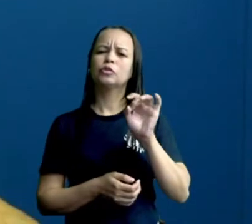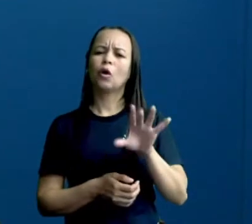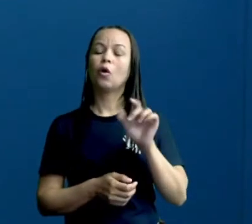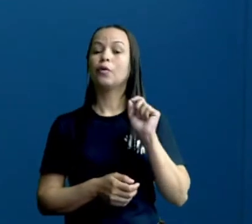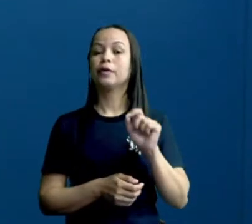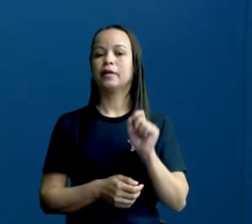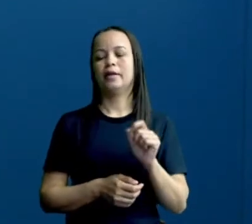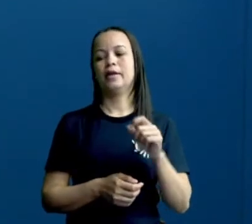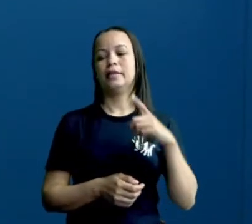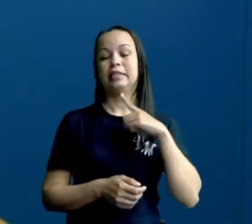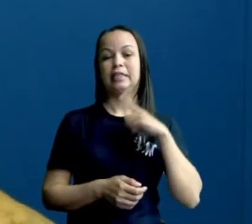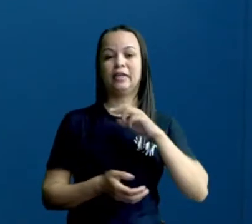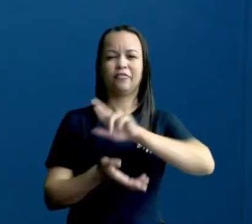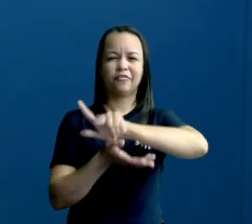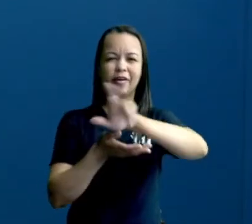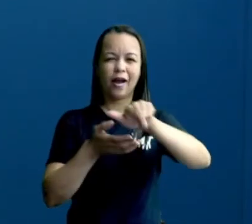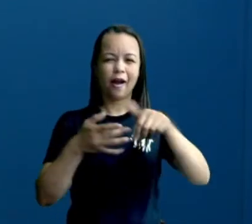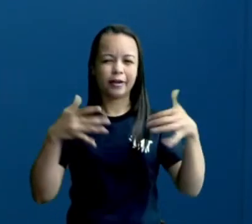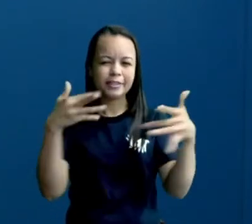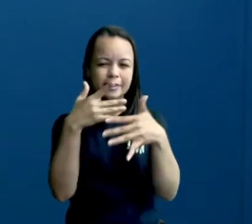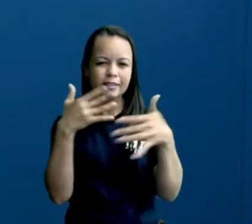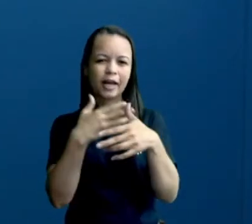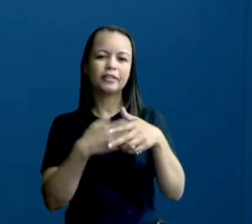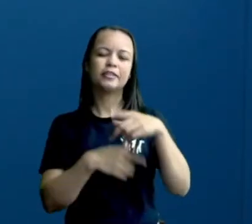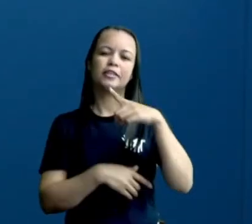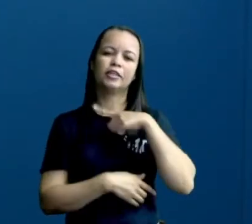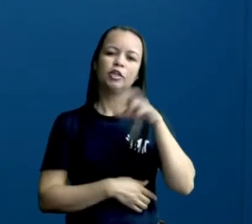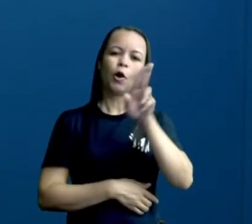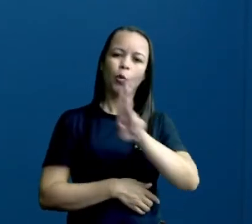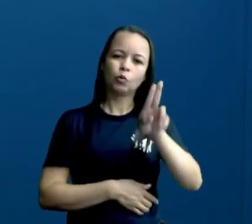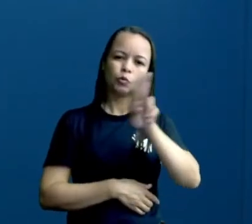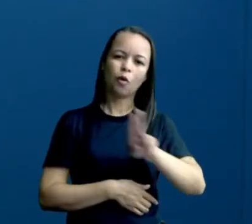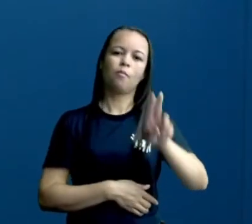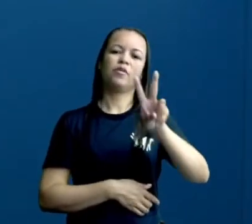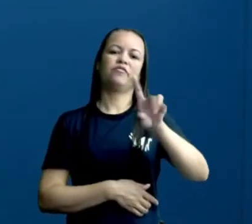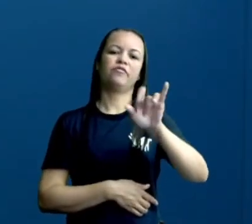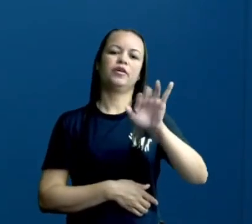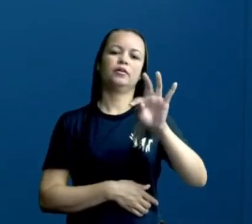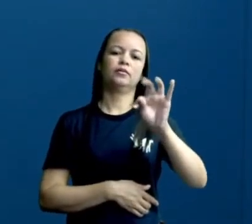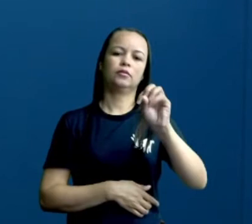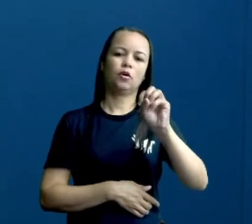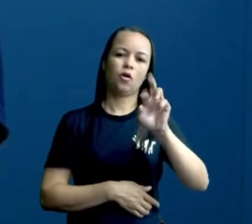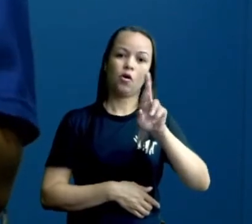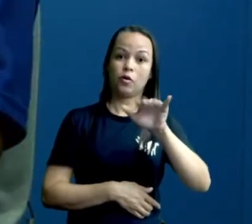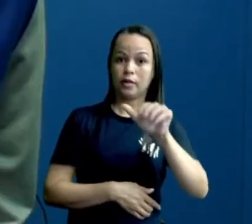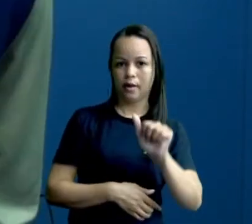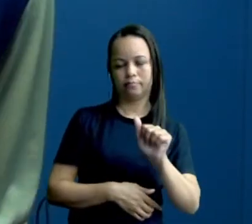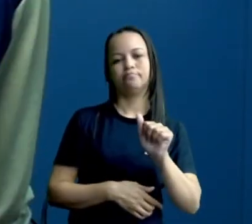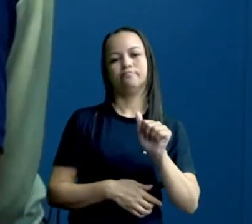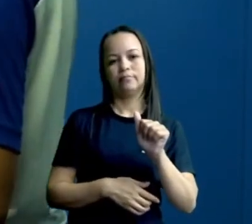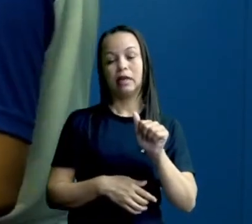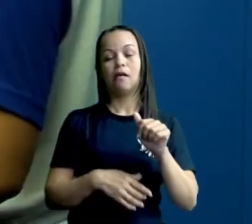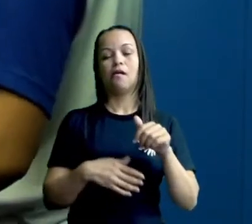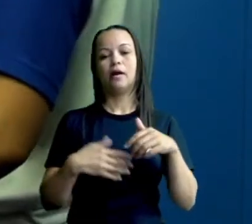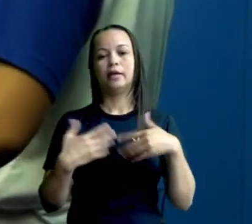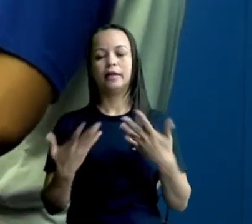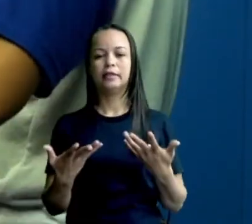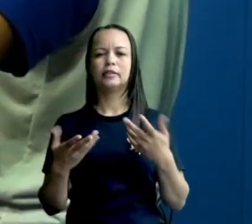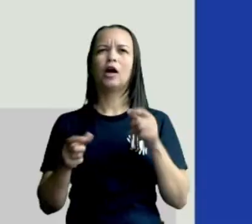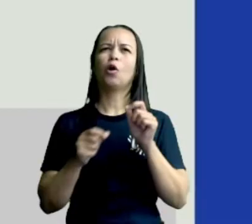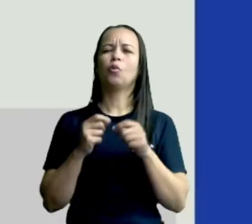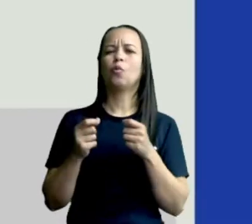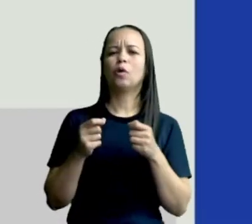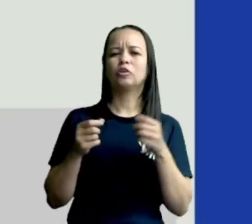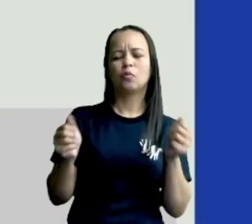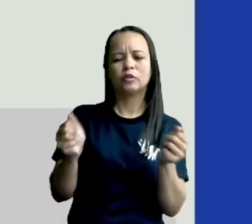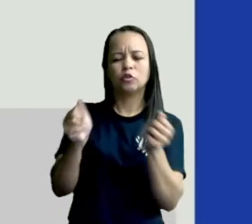que se chamava Vitória. Muitas mesmo. E não podia. Então, vamos pensar no nome. Aí juntou Vitória,